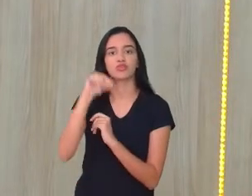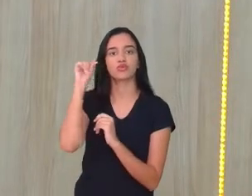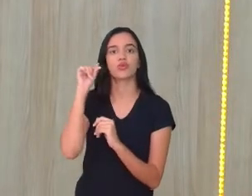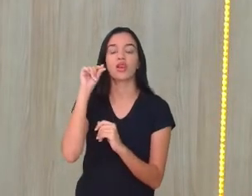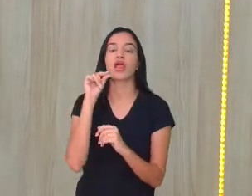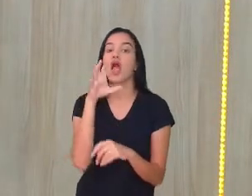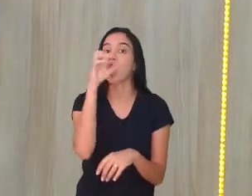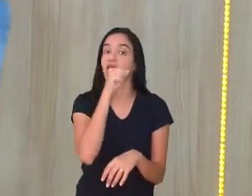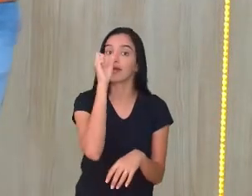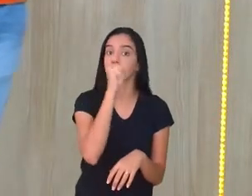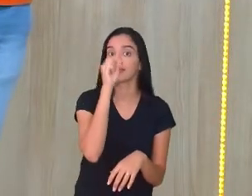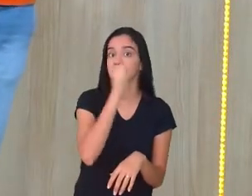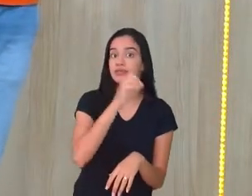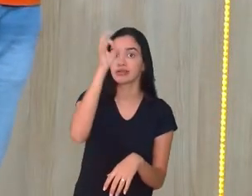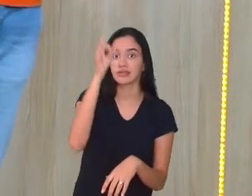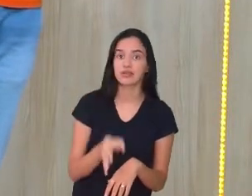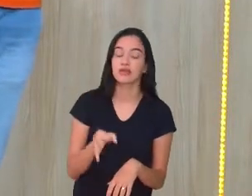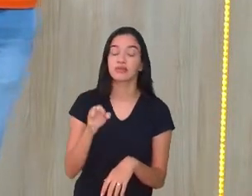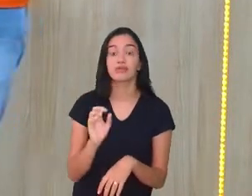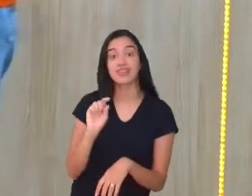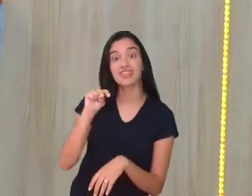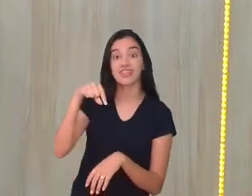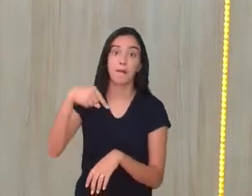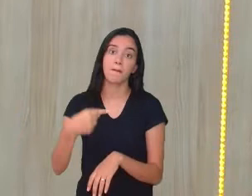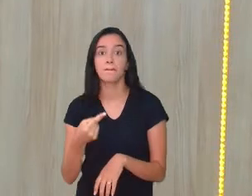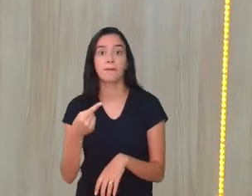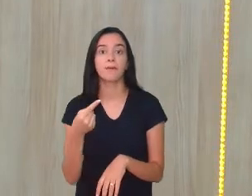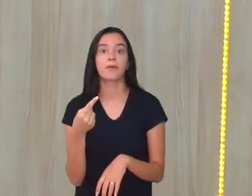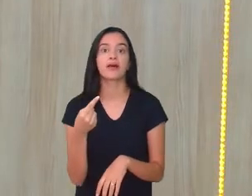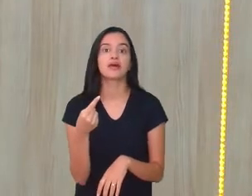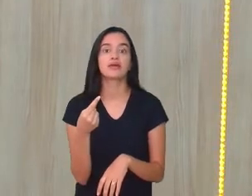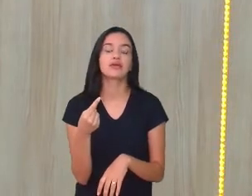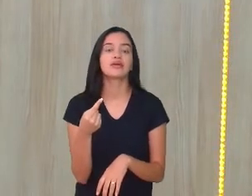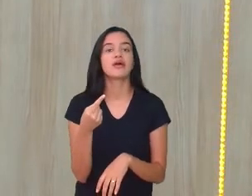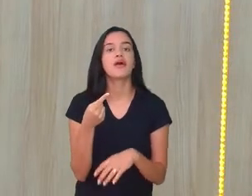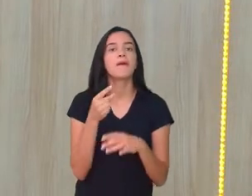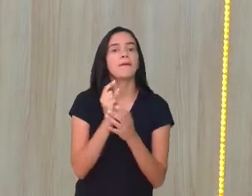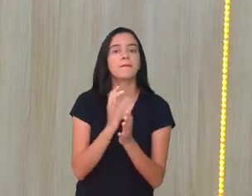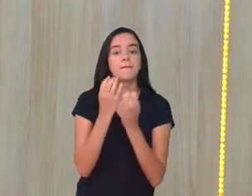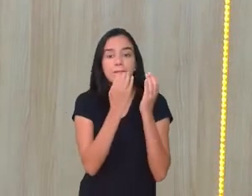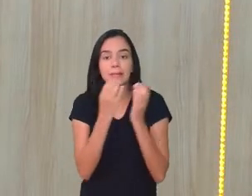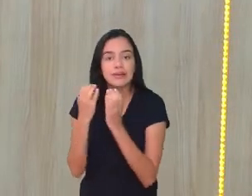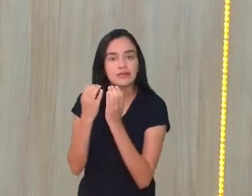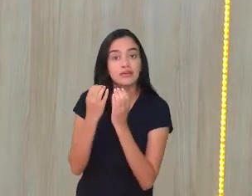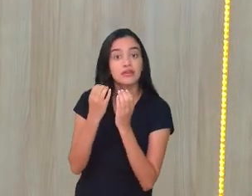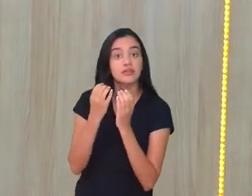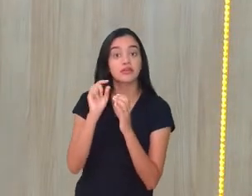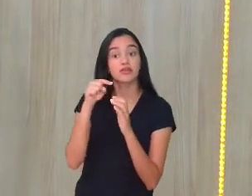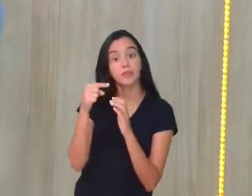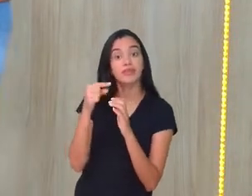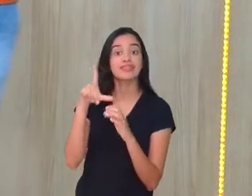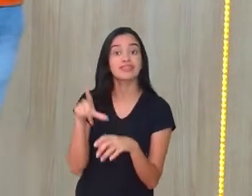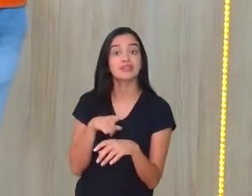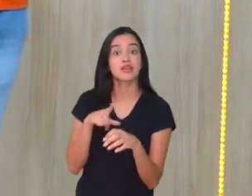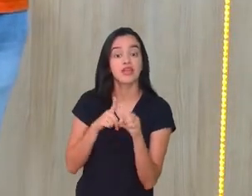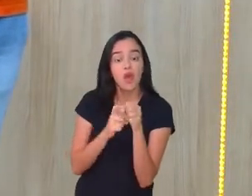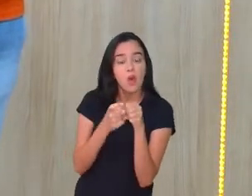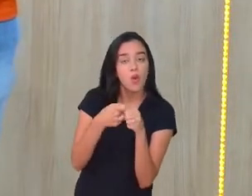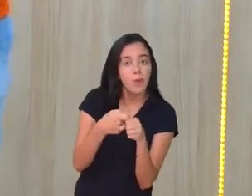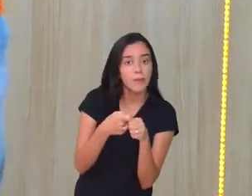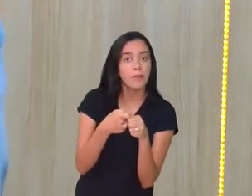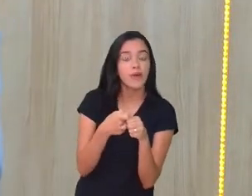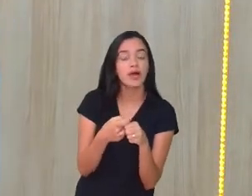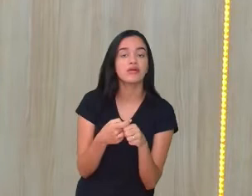a laranja, certo? Depois, melancia logo após. Temos aí a goiaba e, por